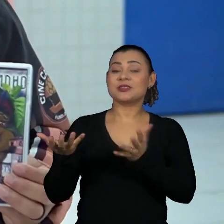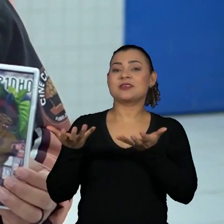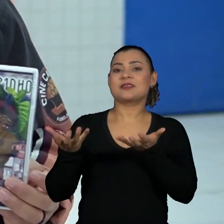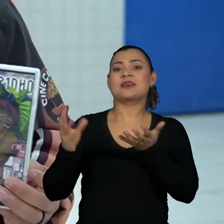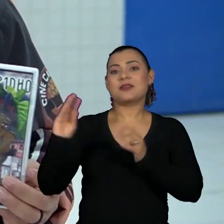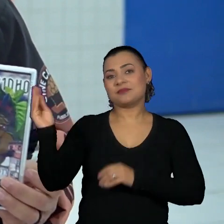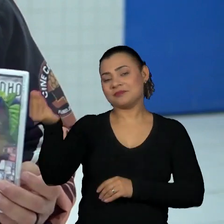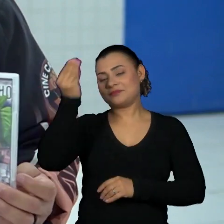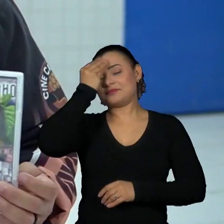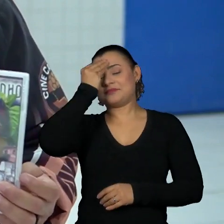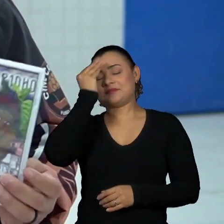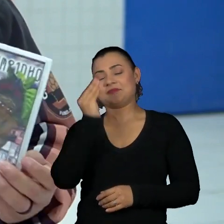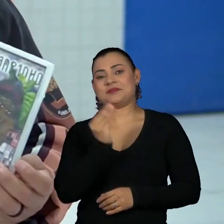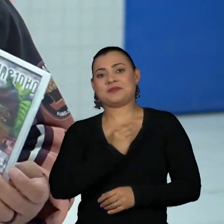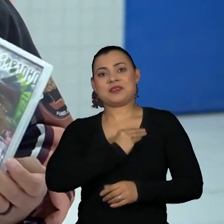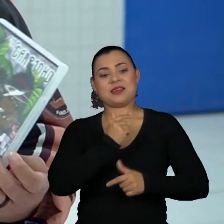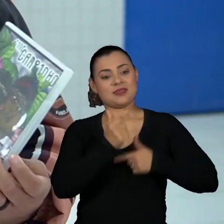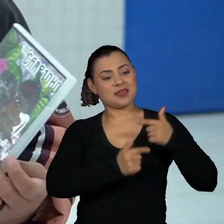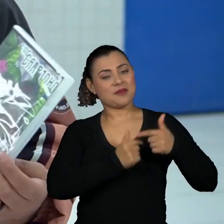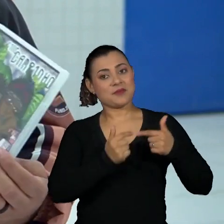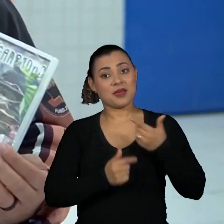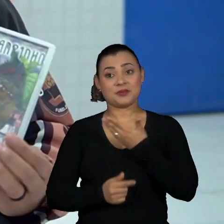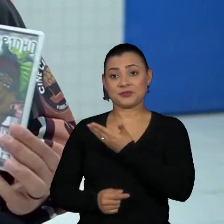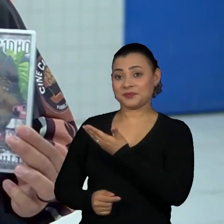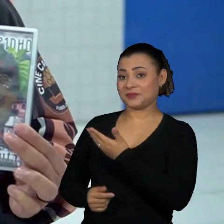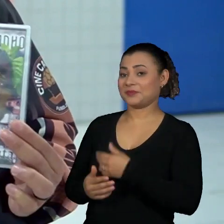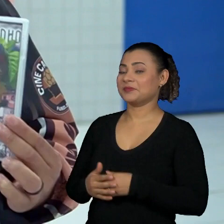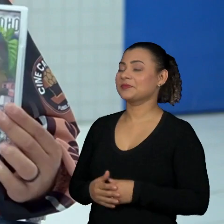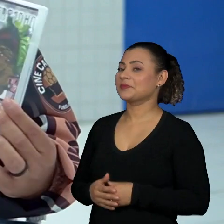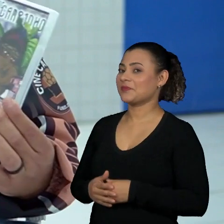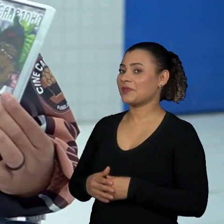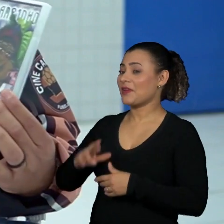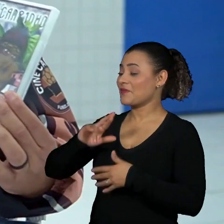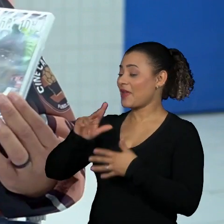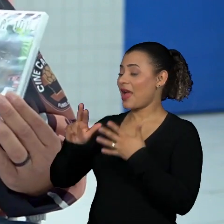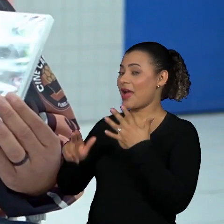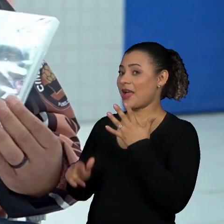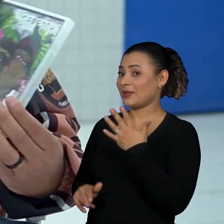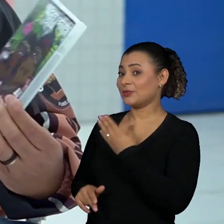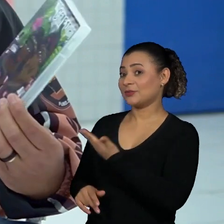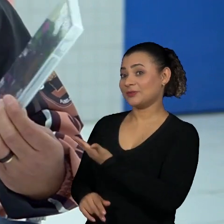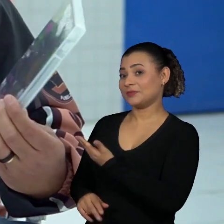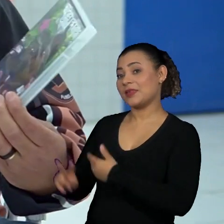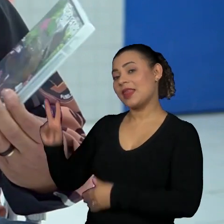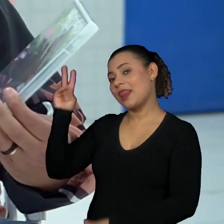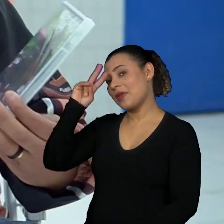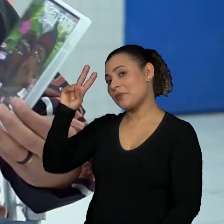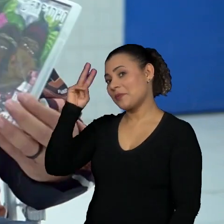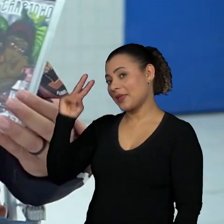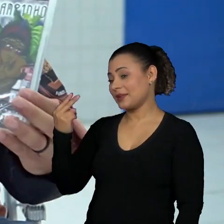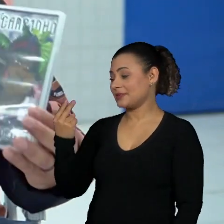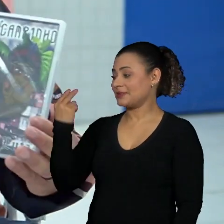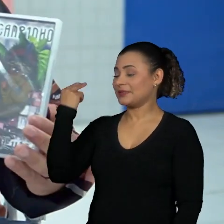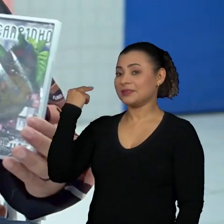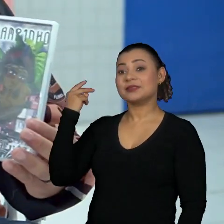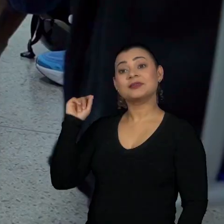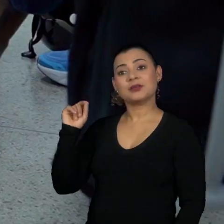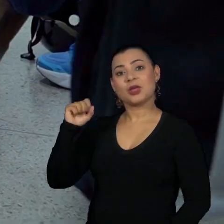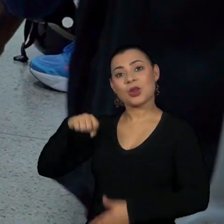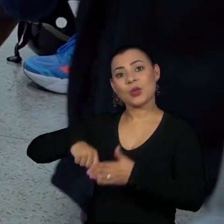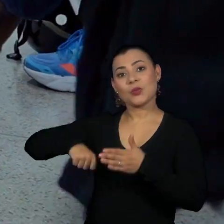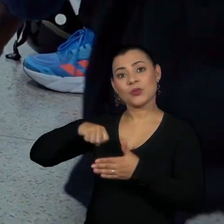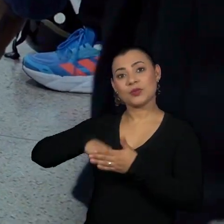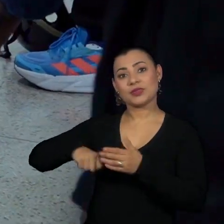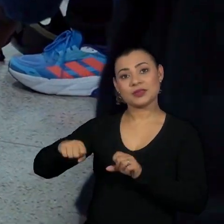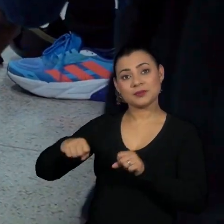aí na memória aí todo o trabalho. Então aqui tem bastante trabalhos aqui, por isso que chama Memórias, aqui, ó, Memórias de Luta.